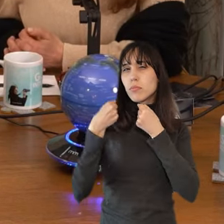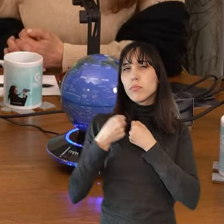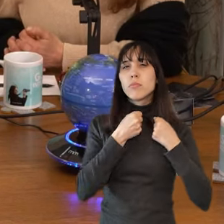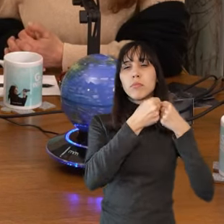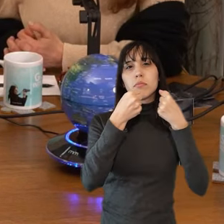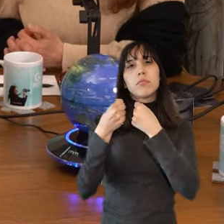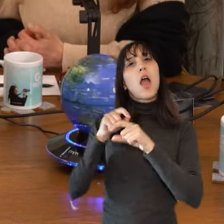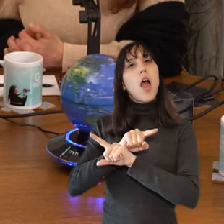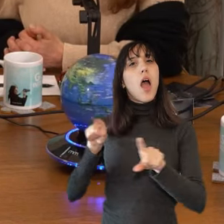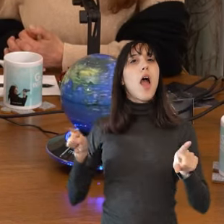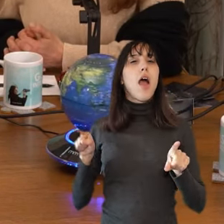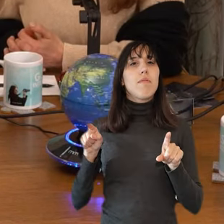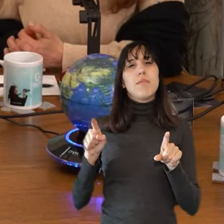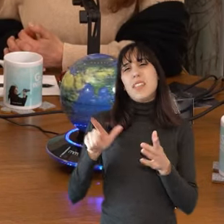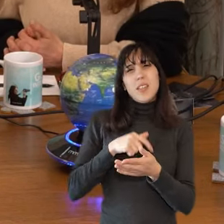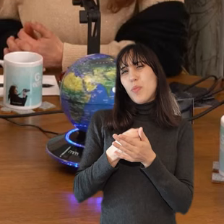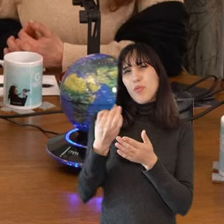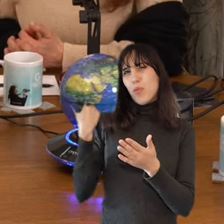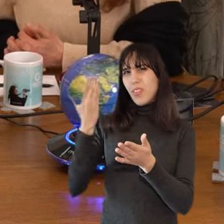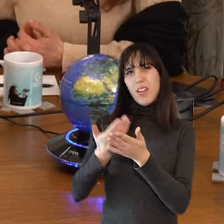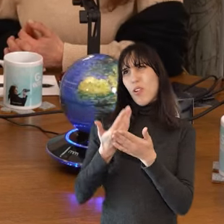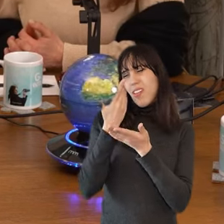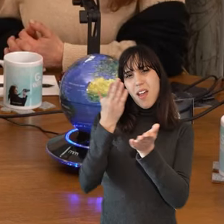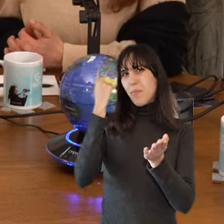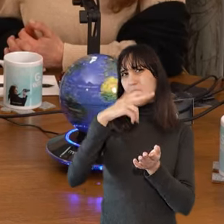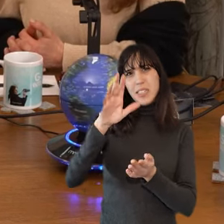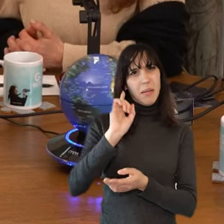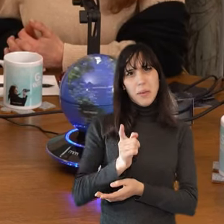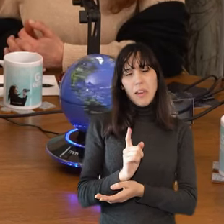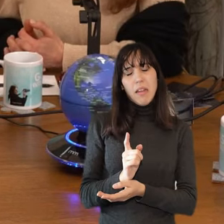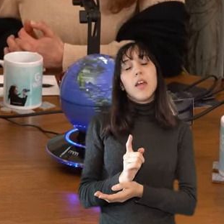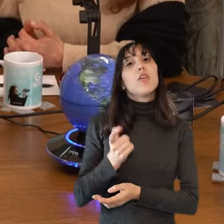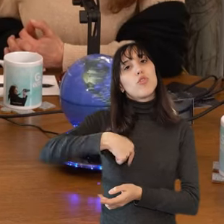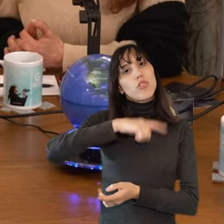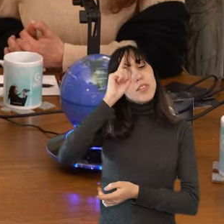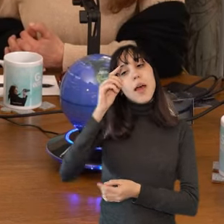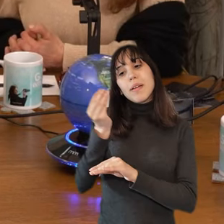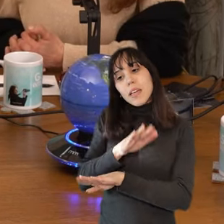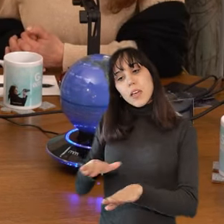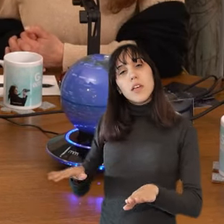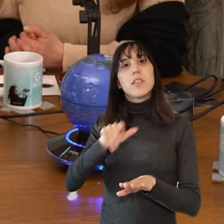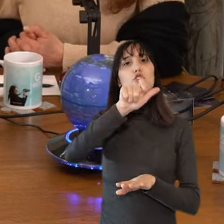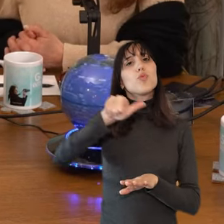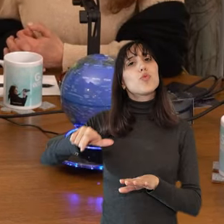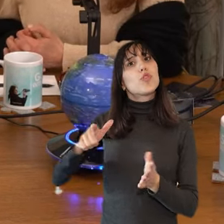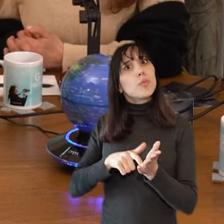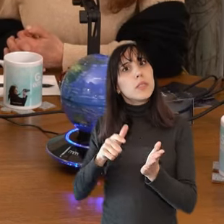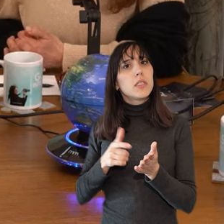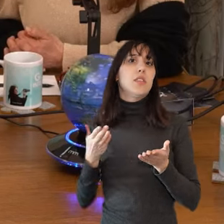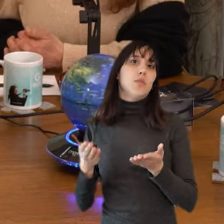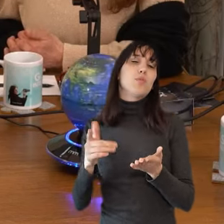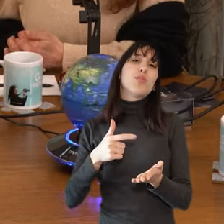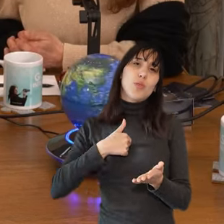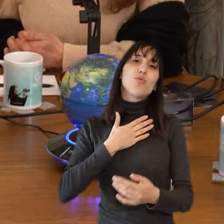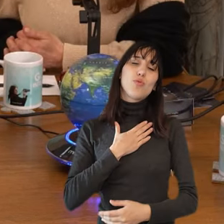estes conflitos armados que nós temos e todas internacionais nas e que nós sabemos que essas crianças e essas pessoas precisam não é e eu